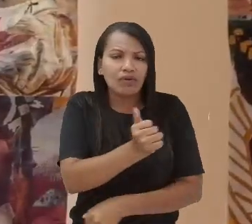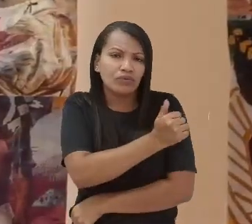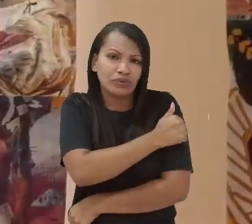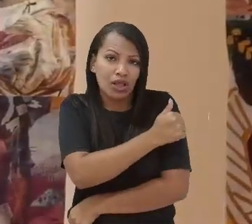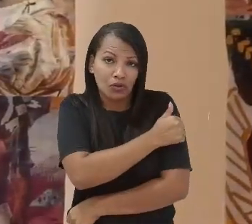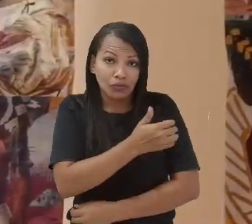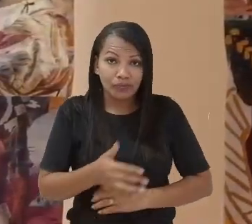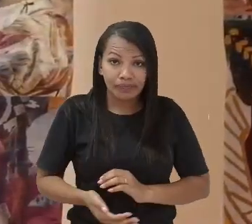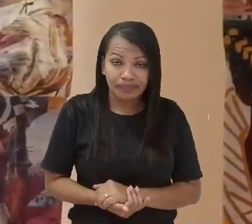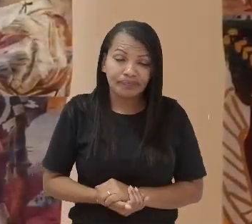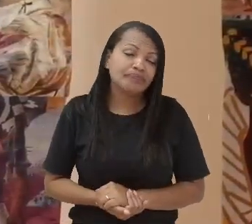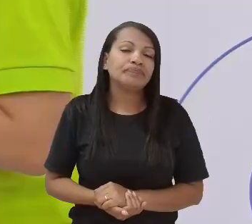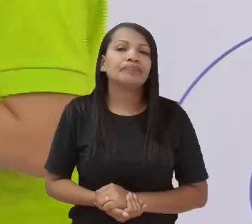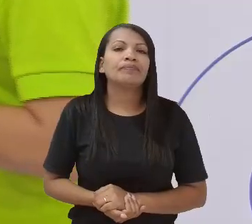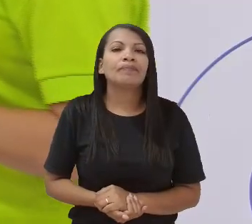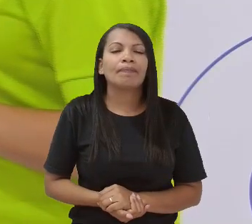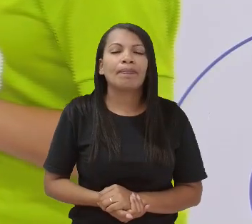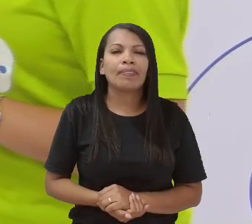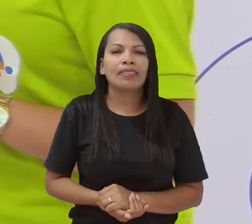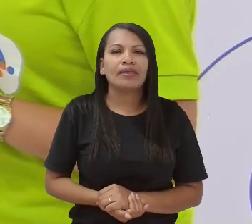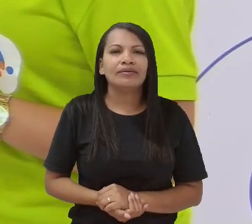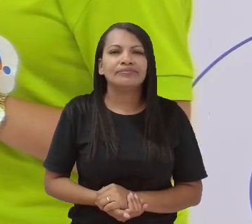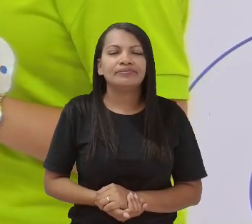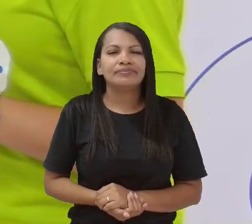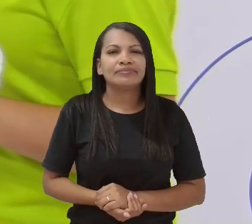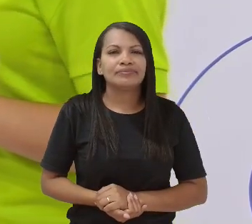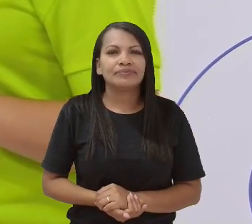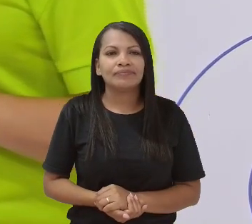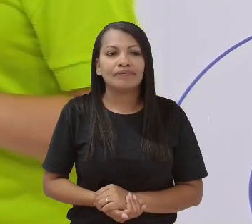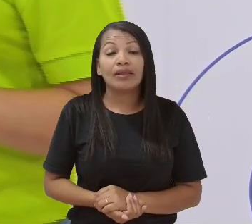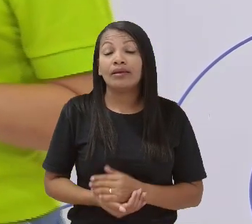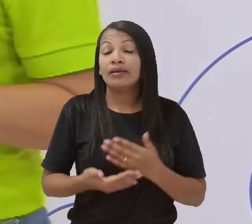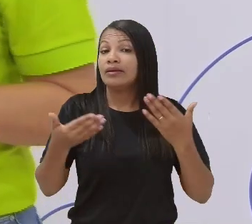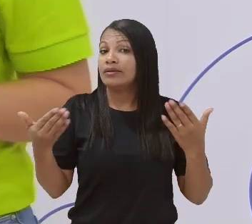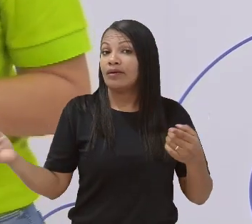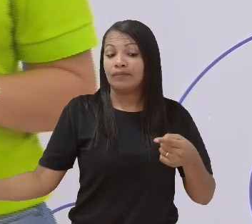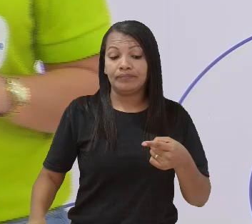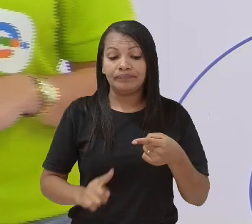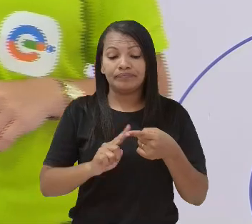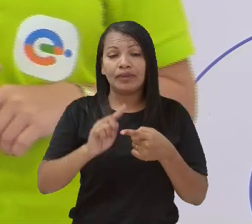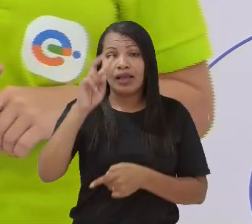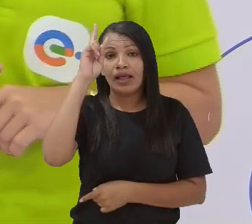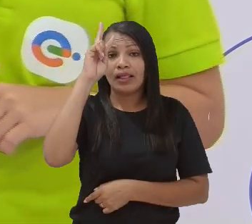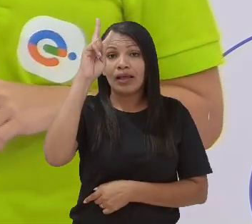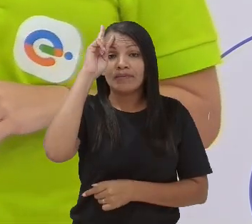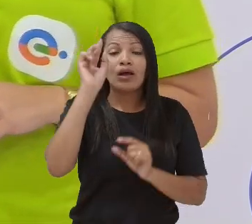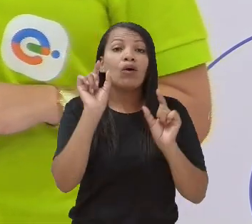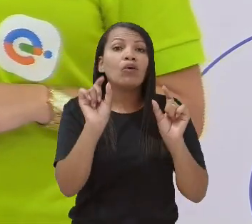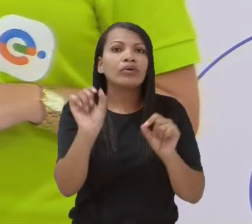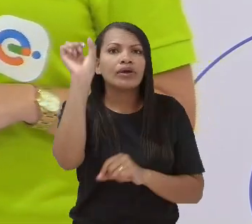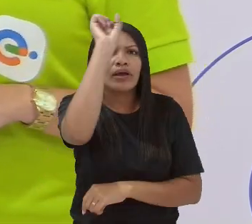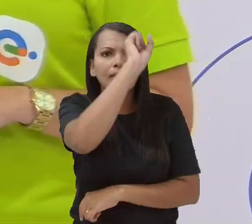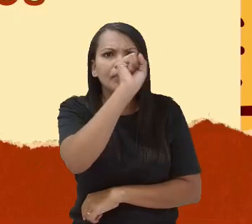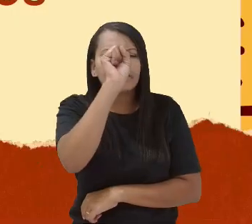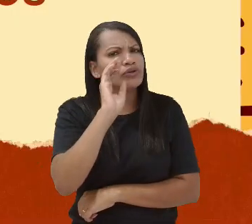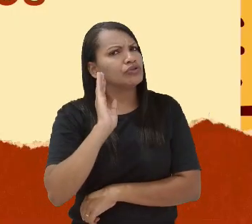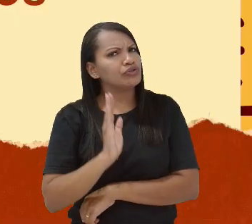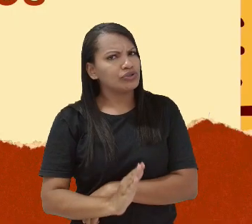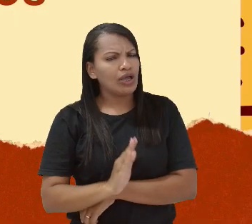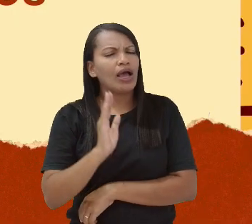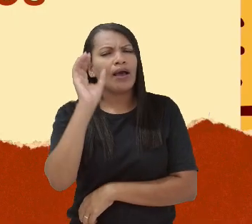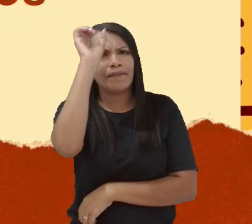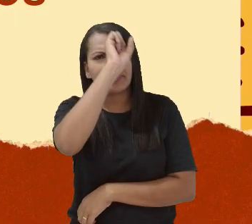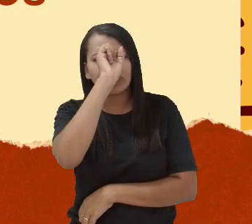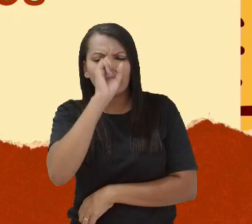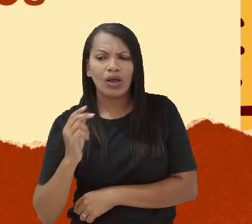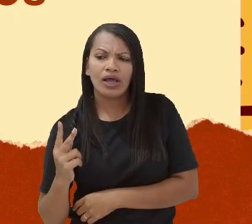lá. Simbora. Então, primeiro, a gente vai lembrar do que aprendemos, né? A gente já aprendeu a importância de